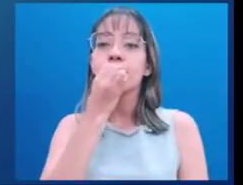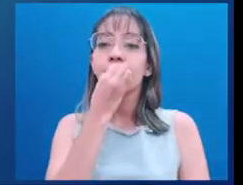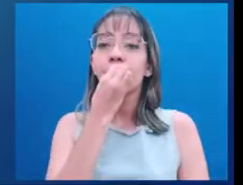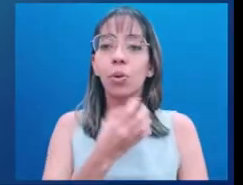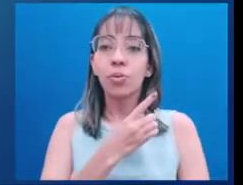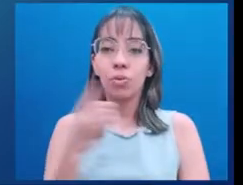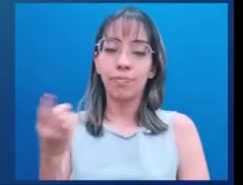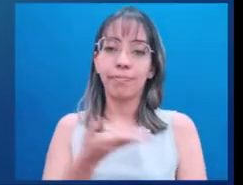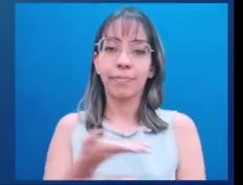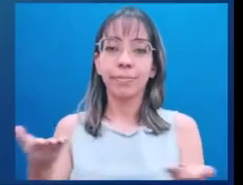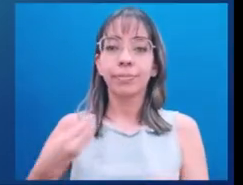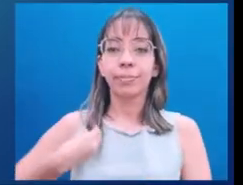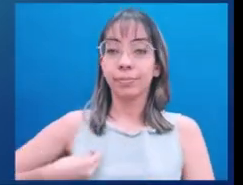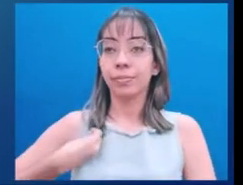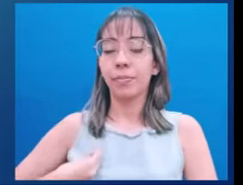Bom dia a todos.